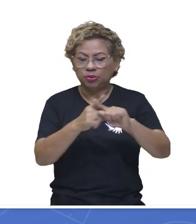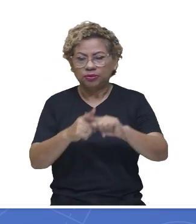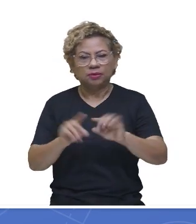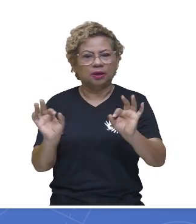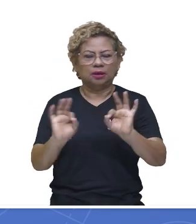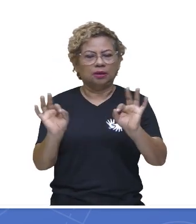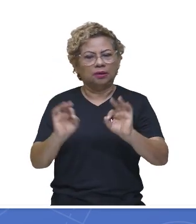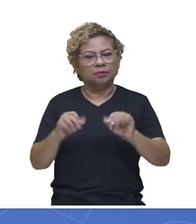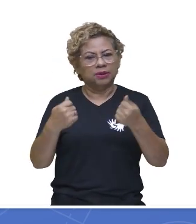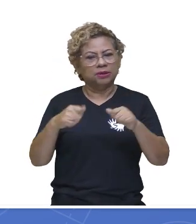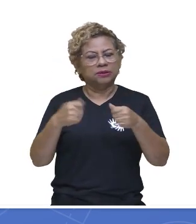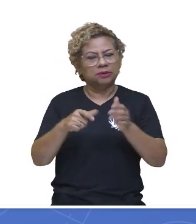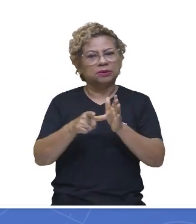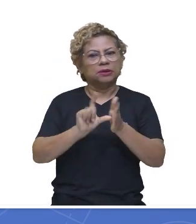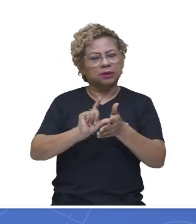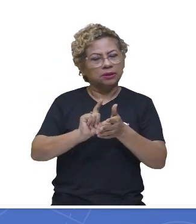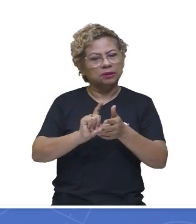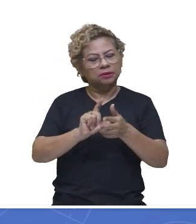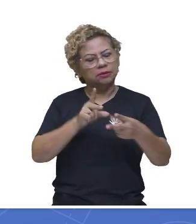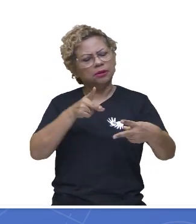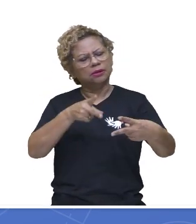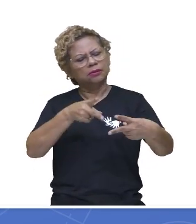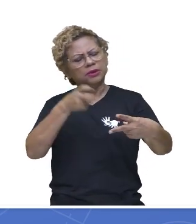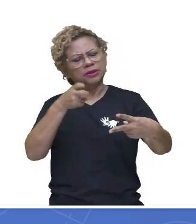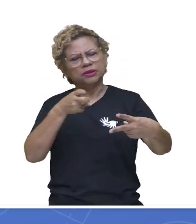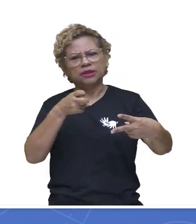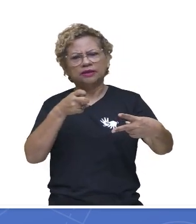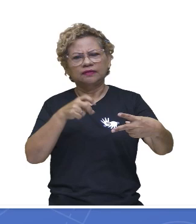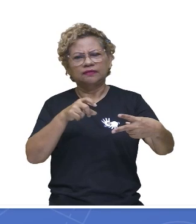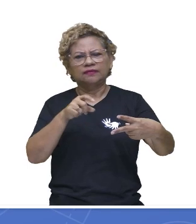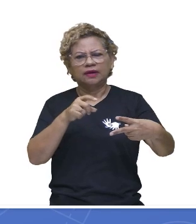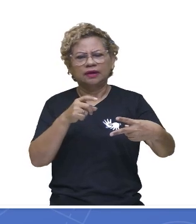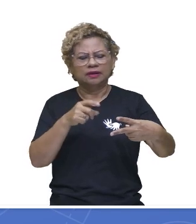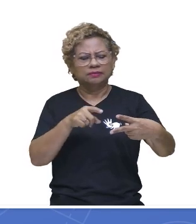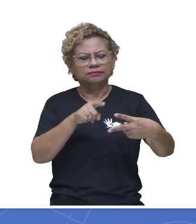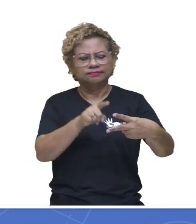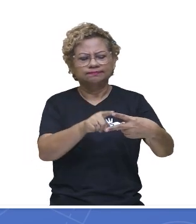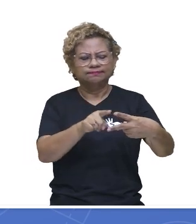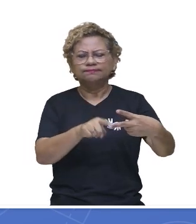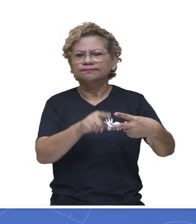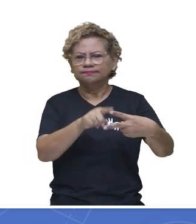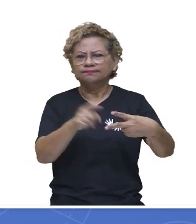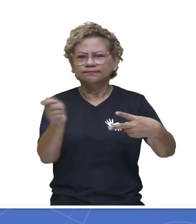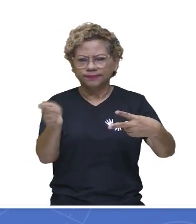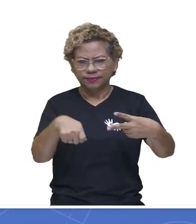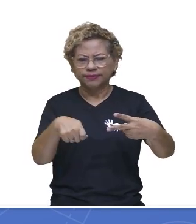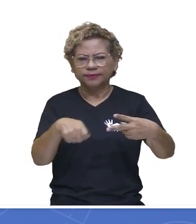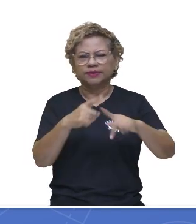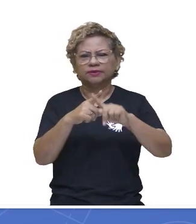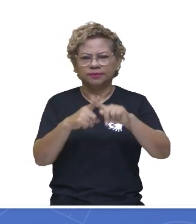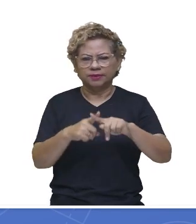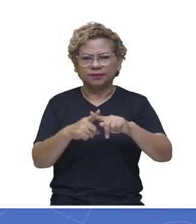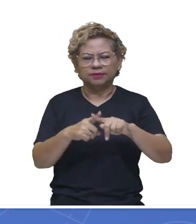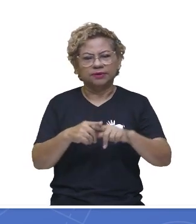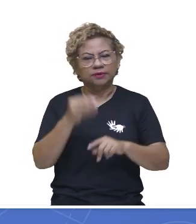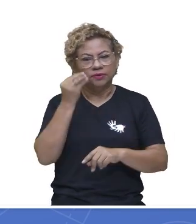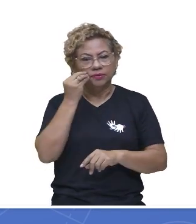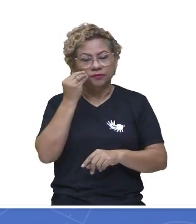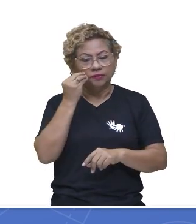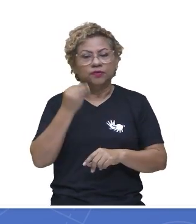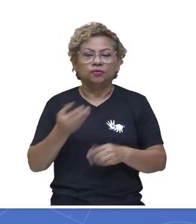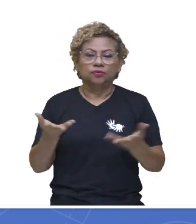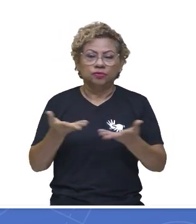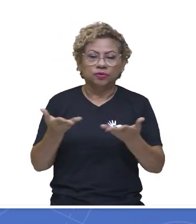elas podem ou não ser multiplicadas, ok? E é justamente isso que a gente vai trabalhar na aula de hoje, essa condição de existência. Vamos saber se